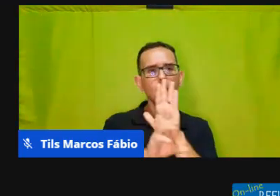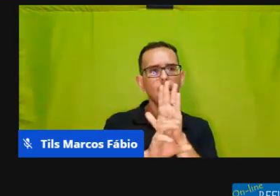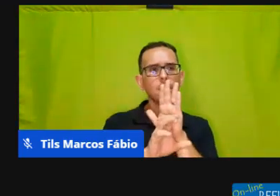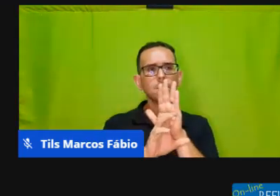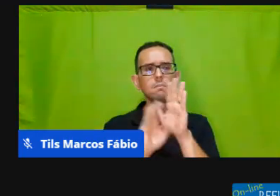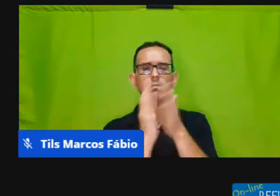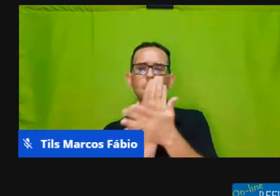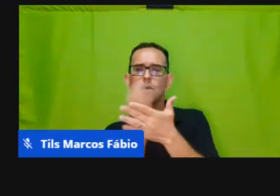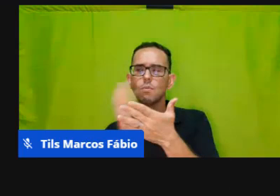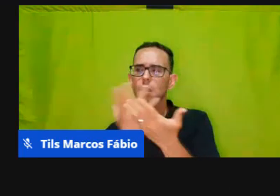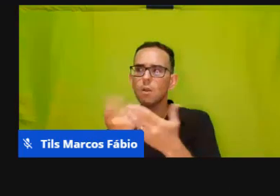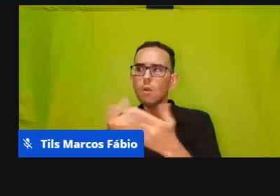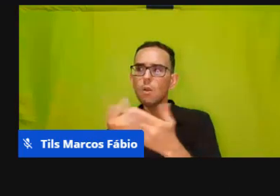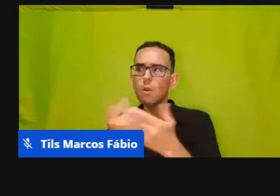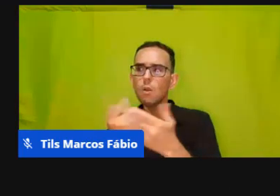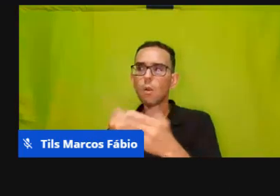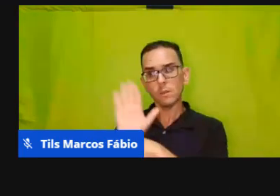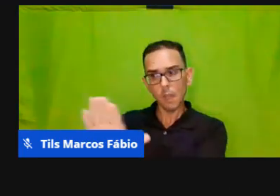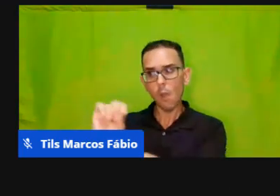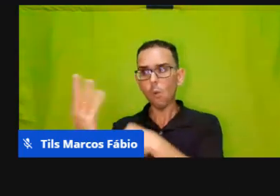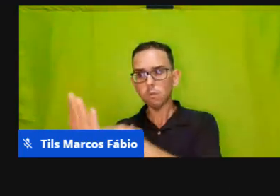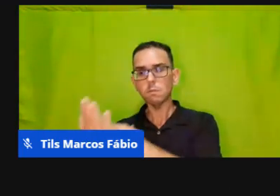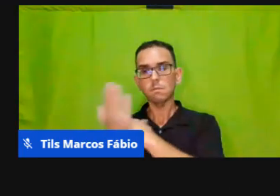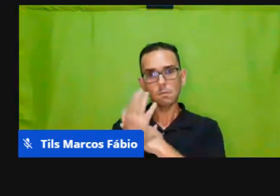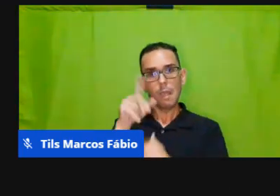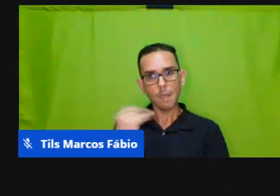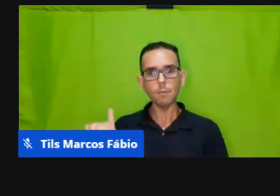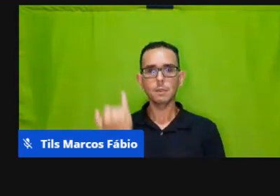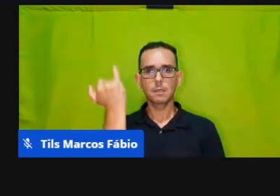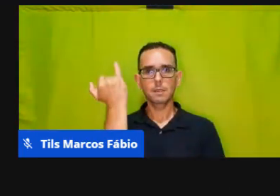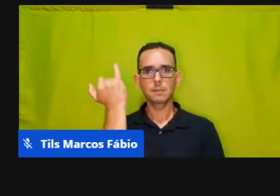você ajudá-lo, né? Isso é muito importante.